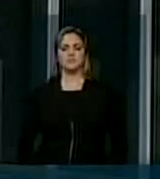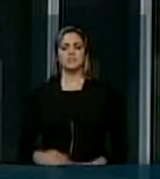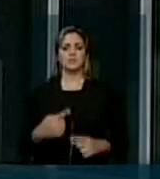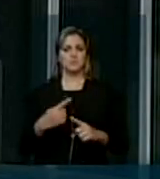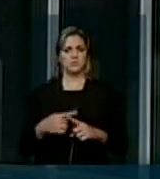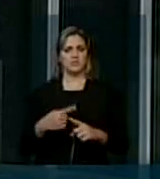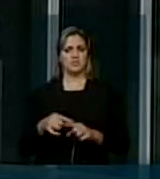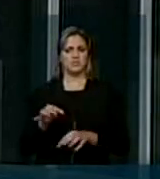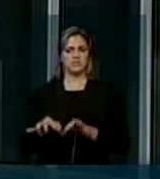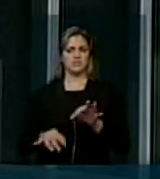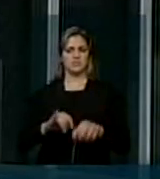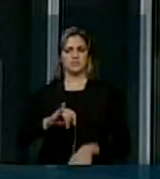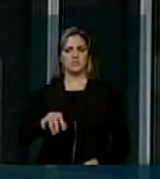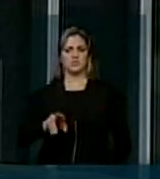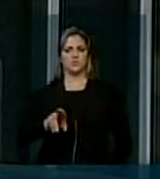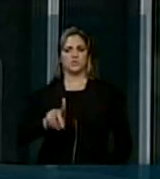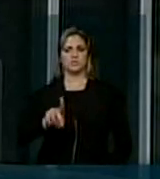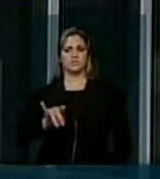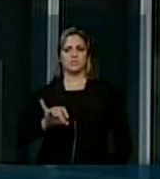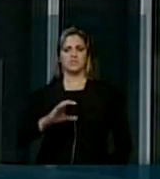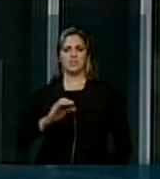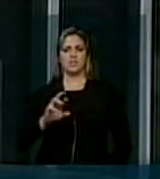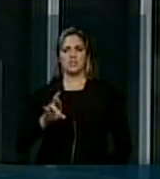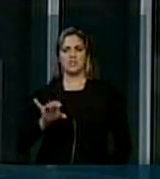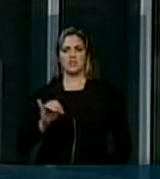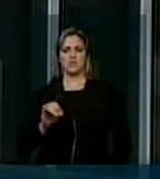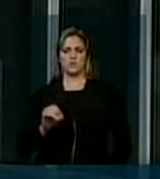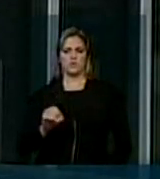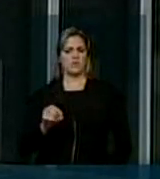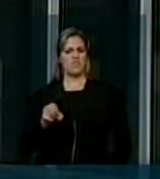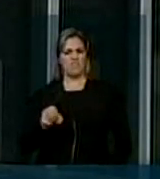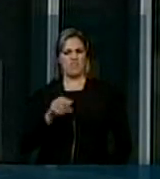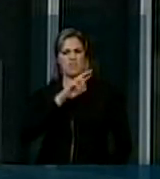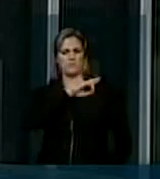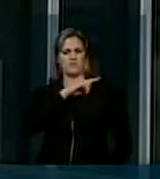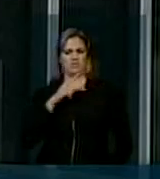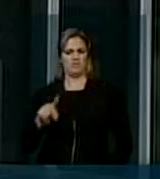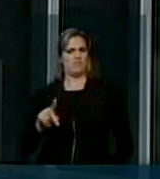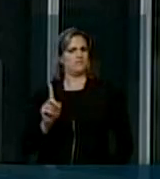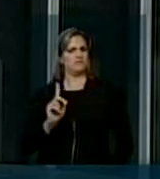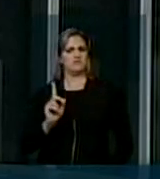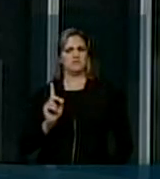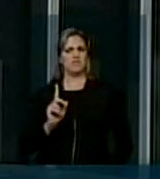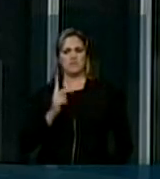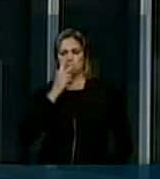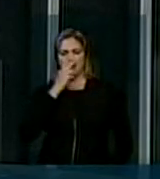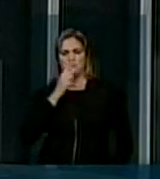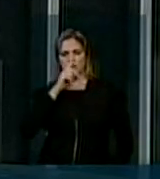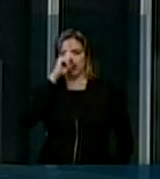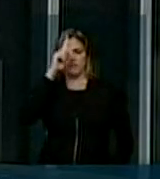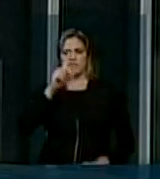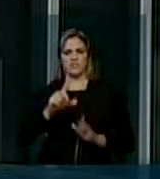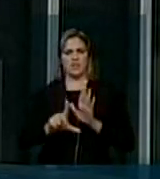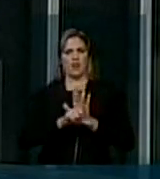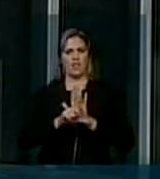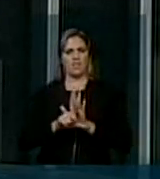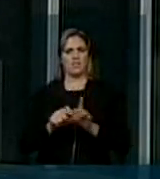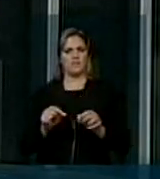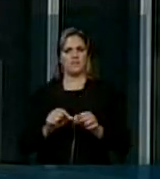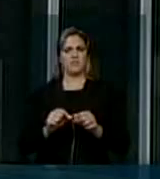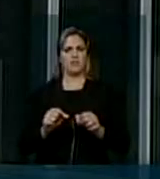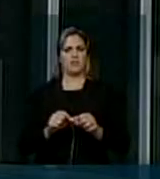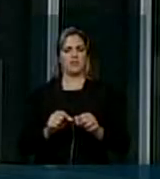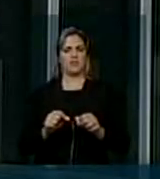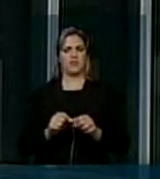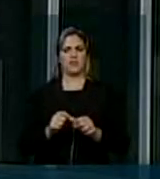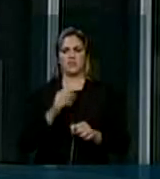Judiciário transcende as suas competências e passa a legislar em